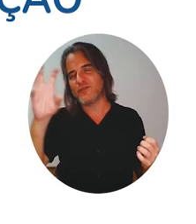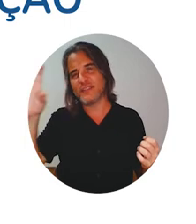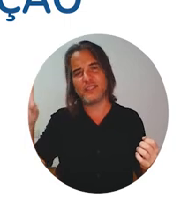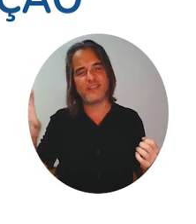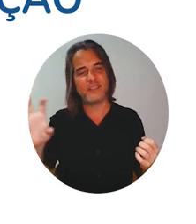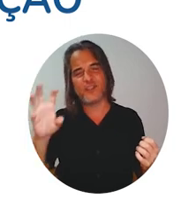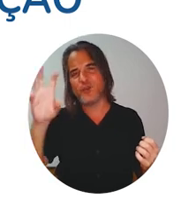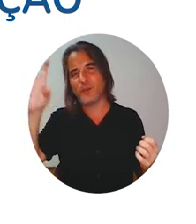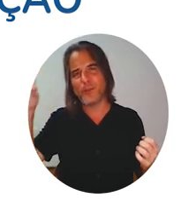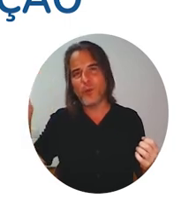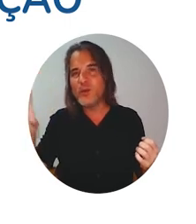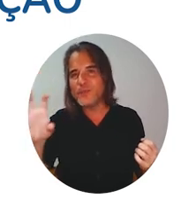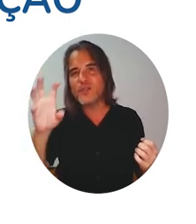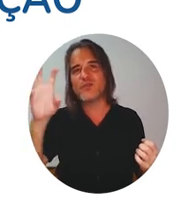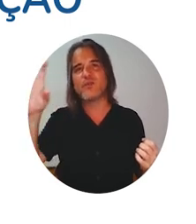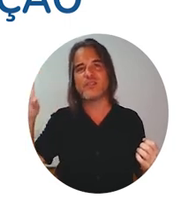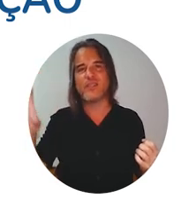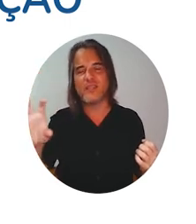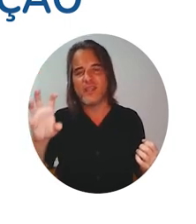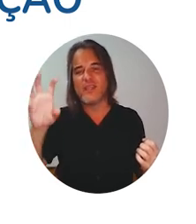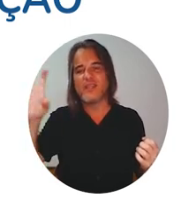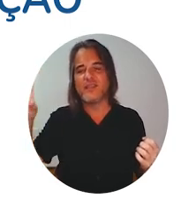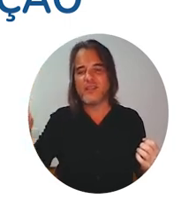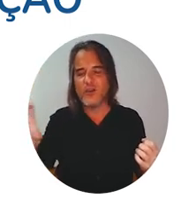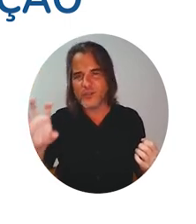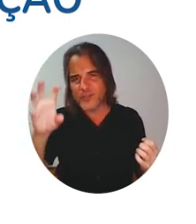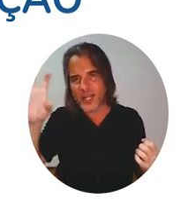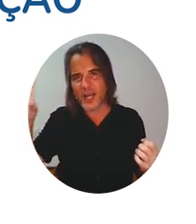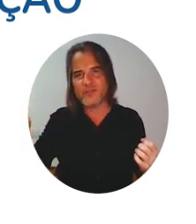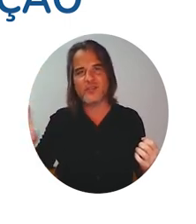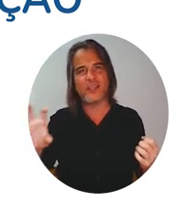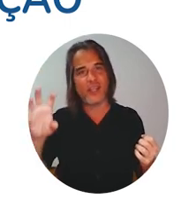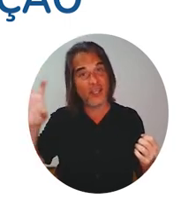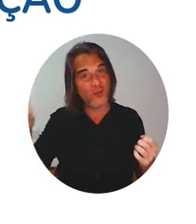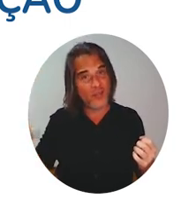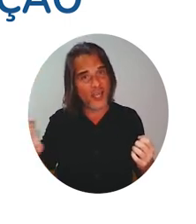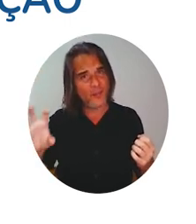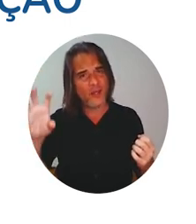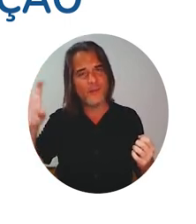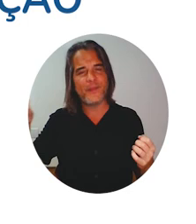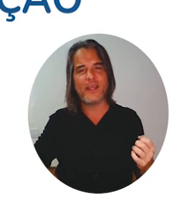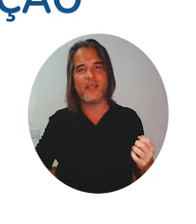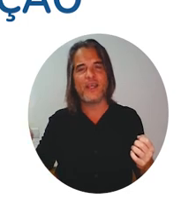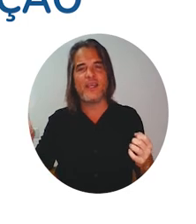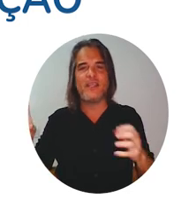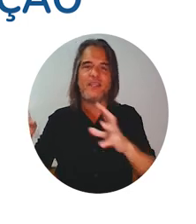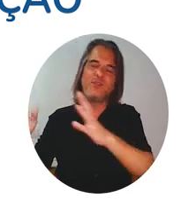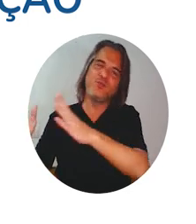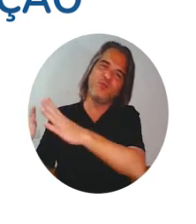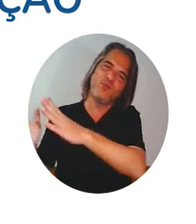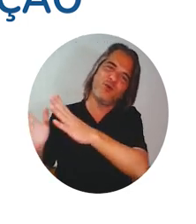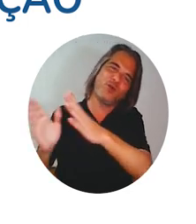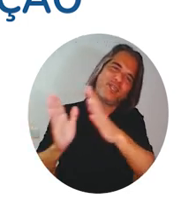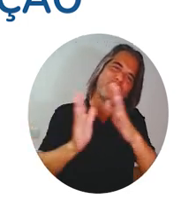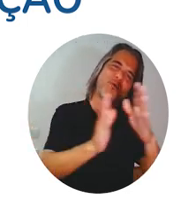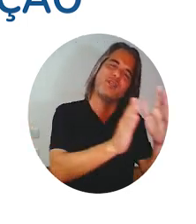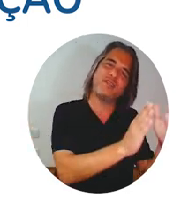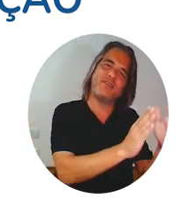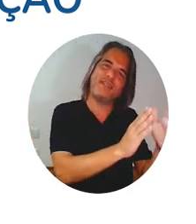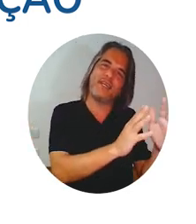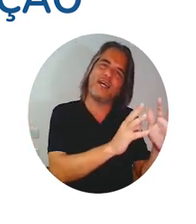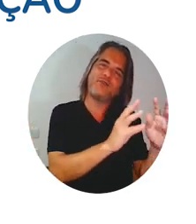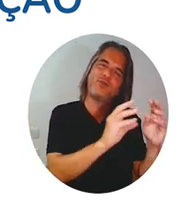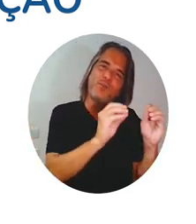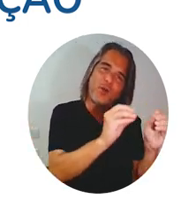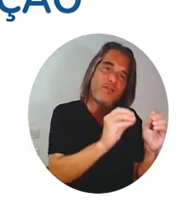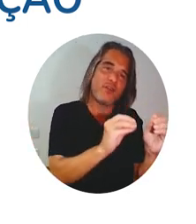que só vão fazer sentido para poucas pessoas que gostam de gráficos, que entendem do tema, né? E numa outra ponta você